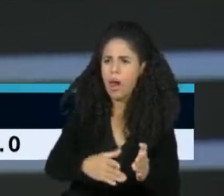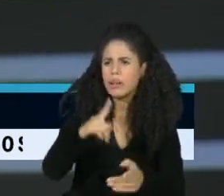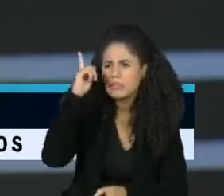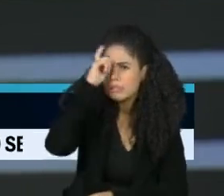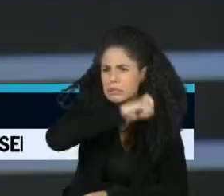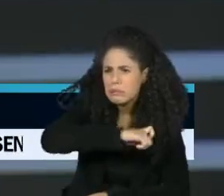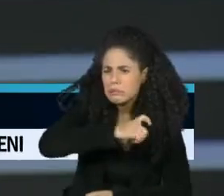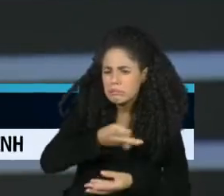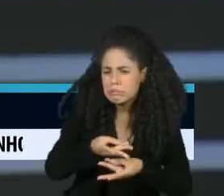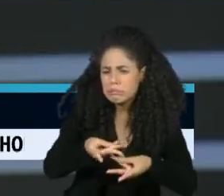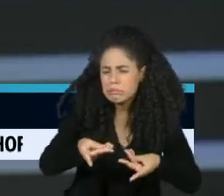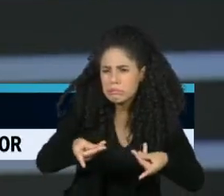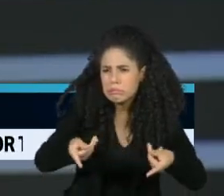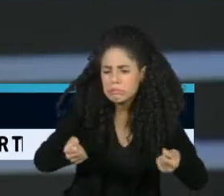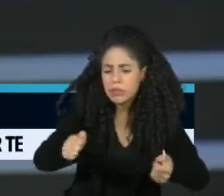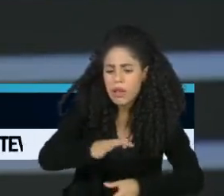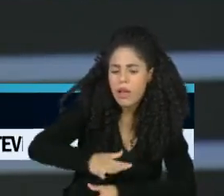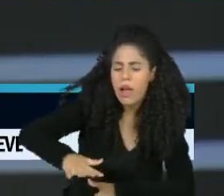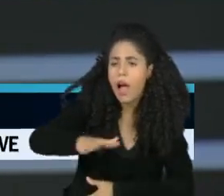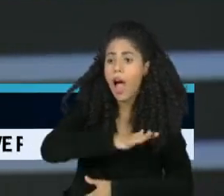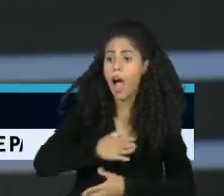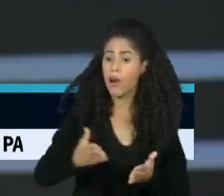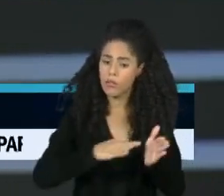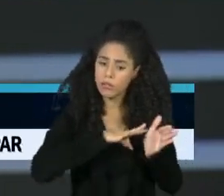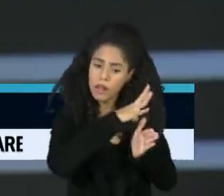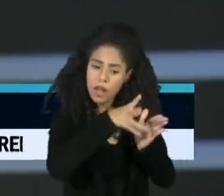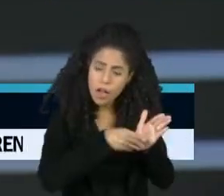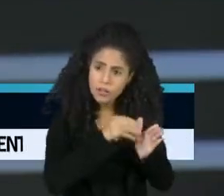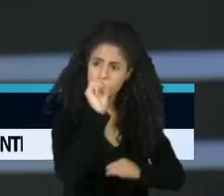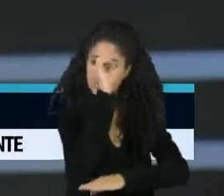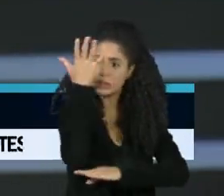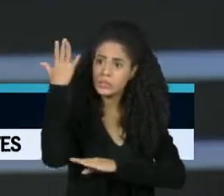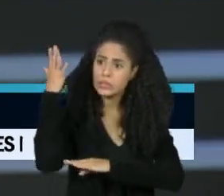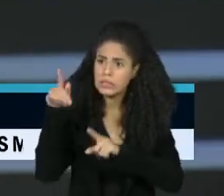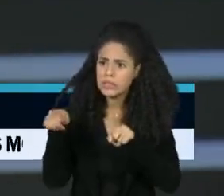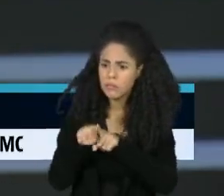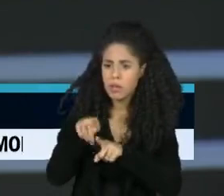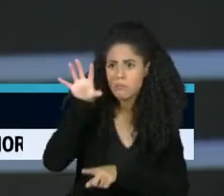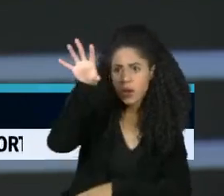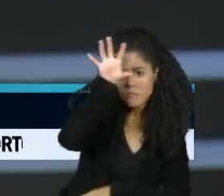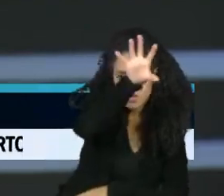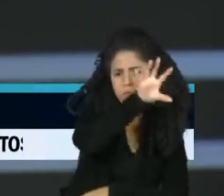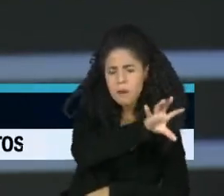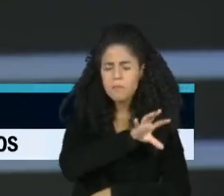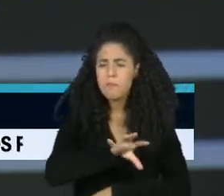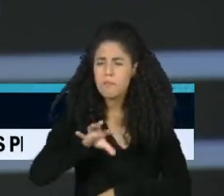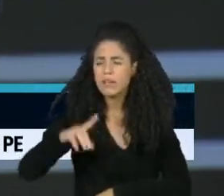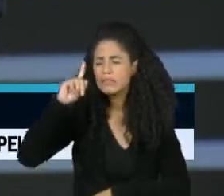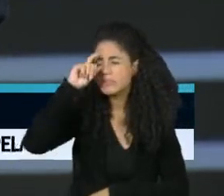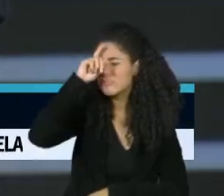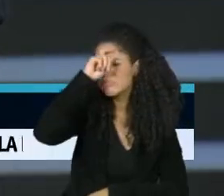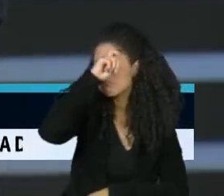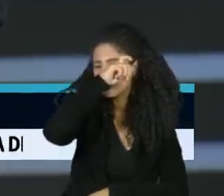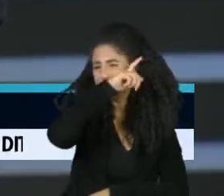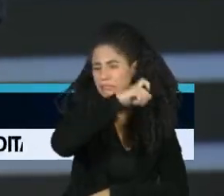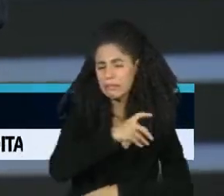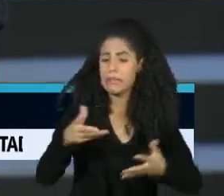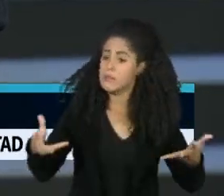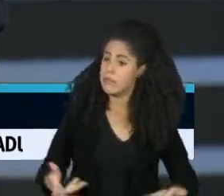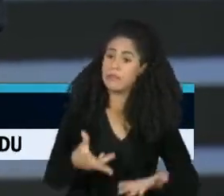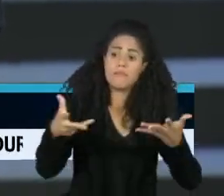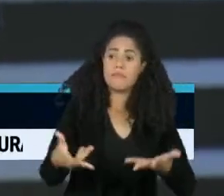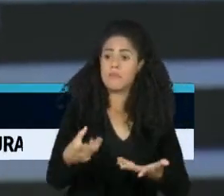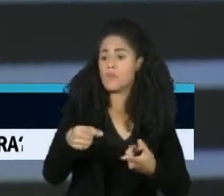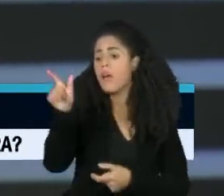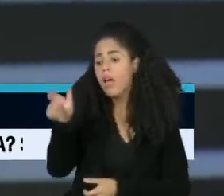Brasil e agora na região a na Amazônia Legal né são vários estados a situação se agravou cada vez mais porque o incentivo